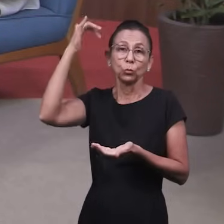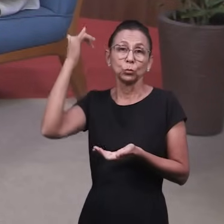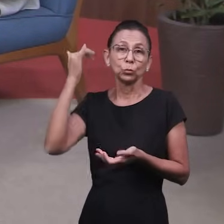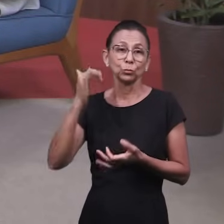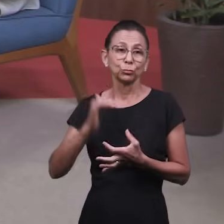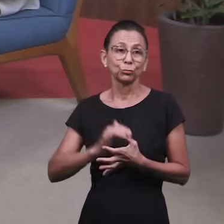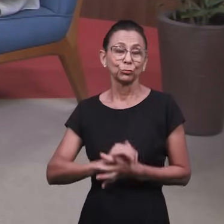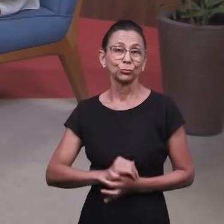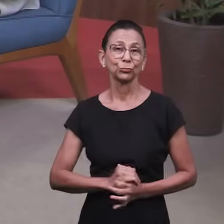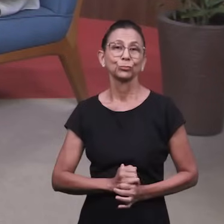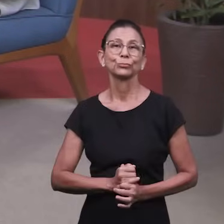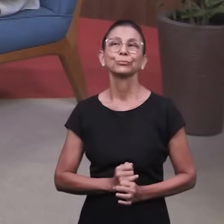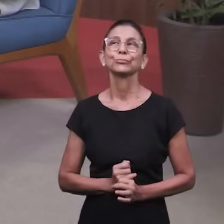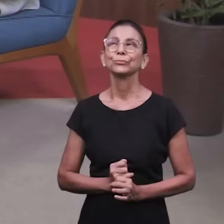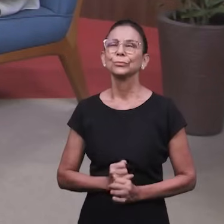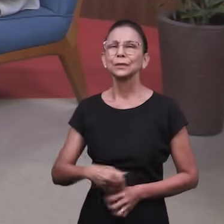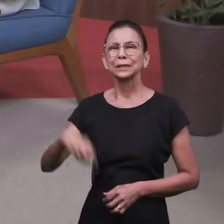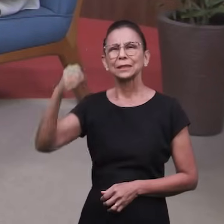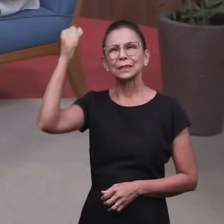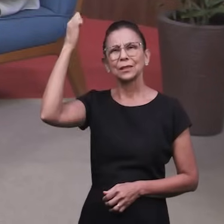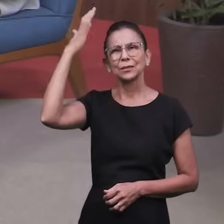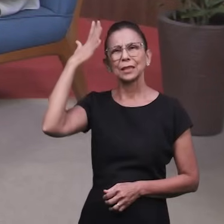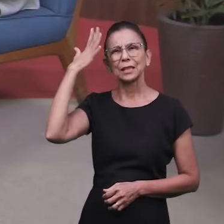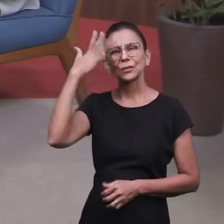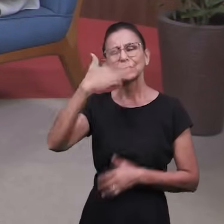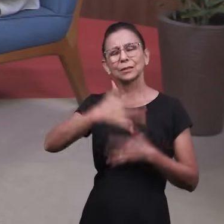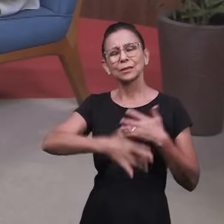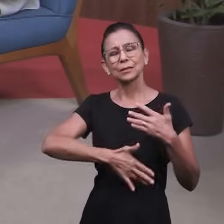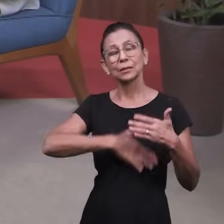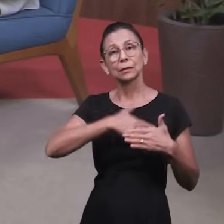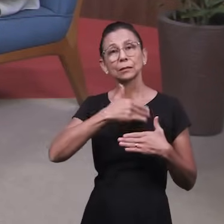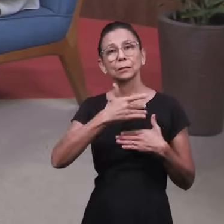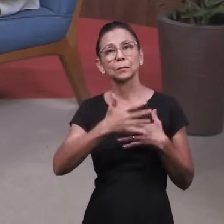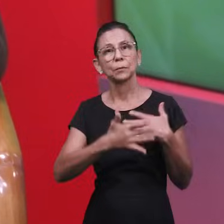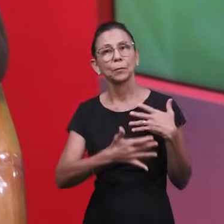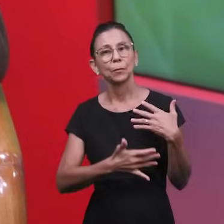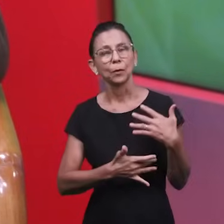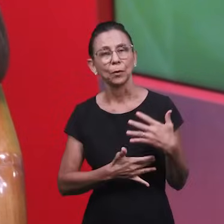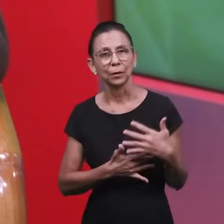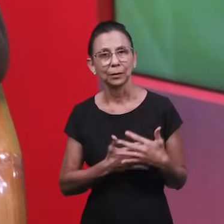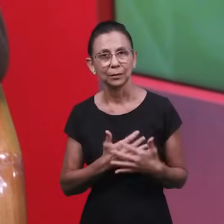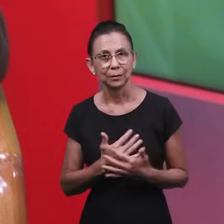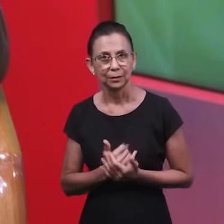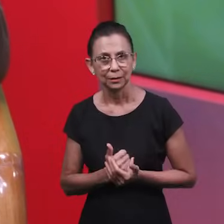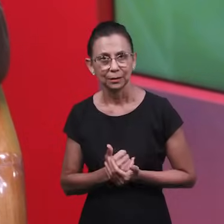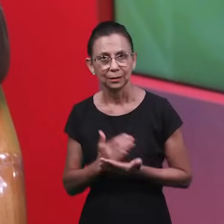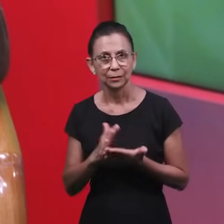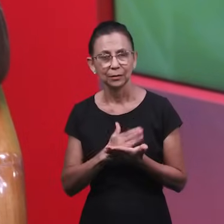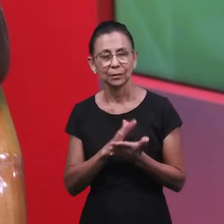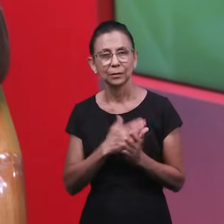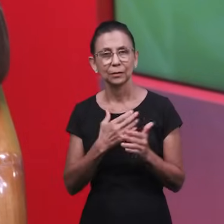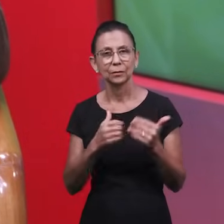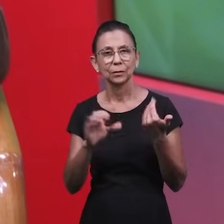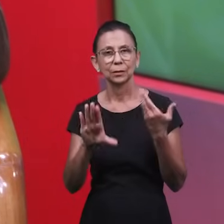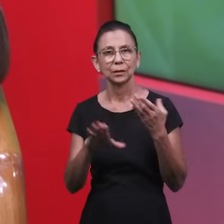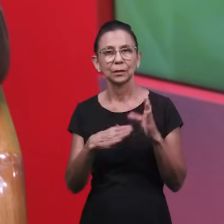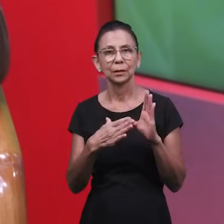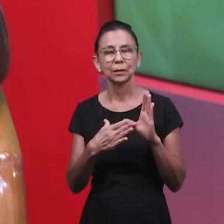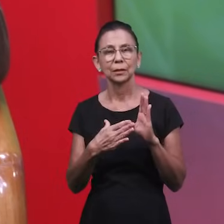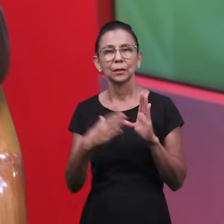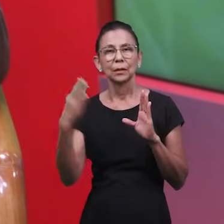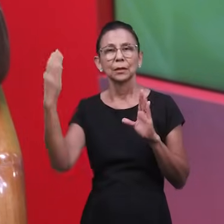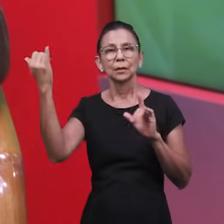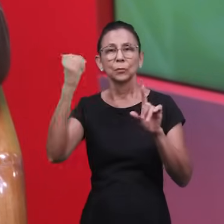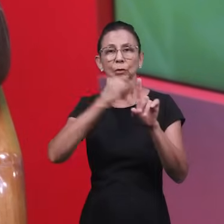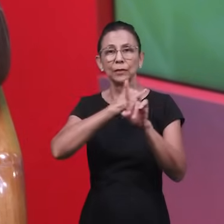que cada dia jorra mais, porque o livro de Cantares profetiza algumas